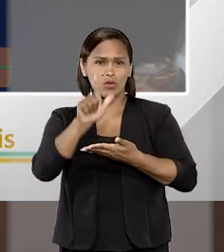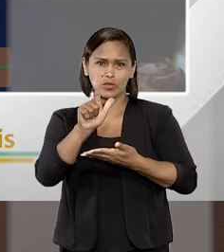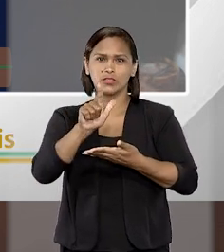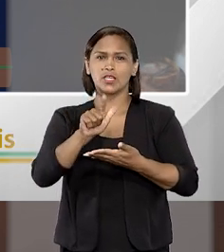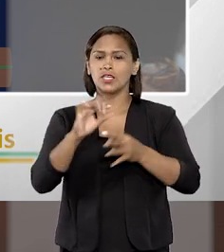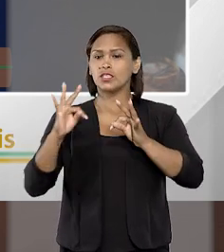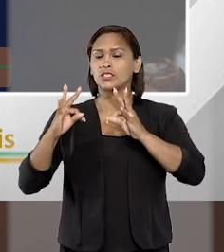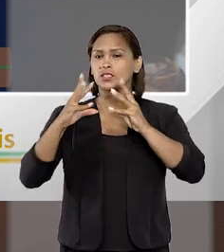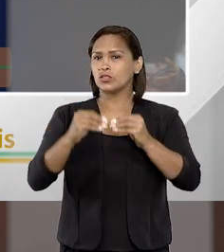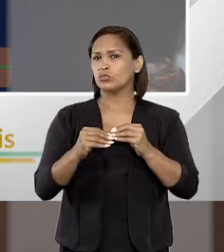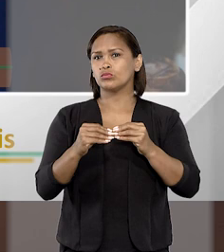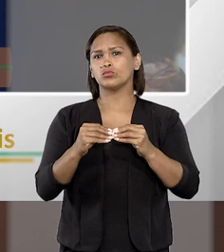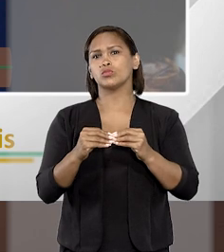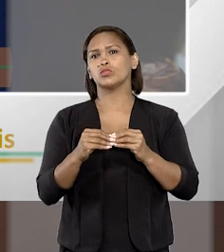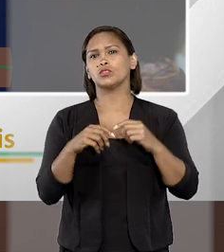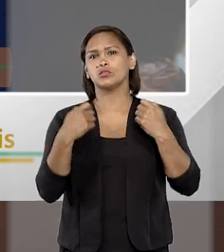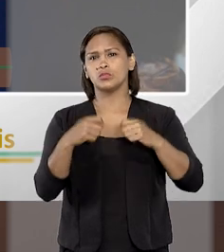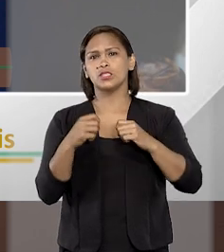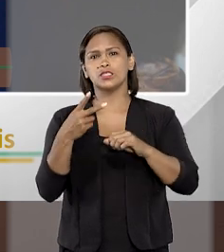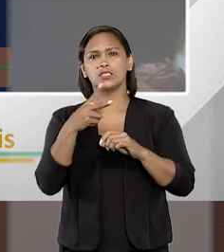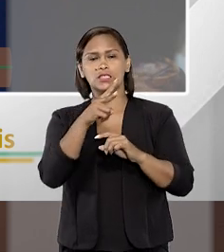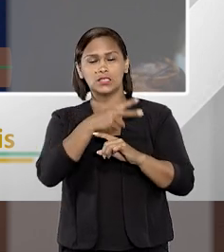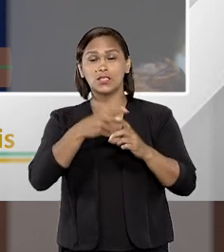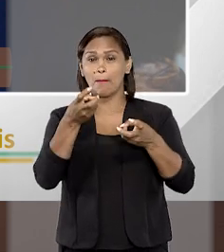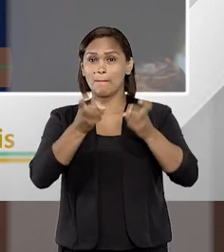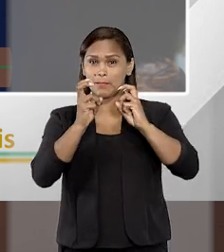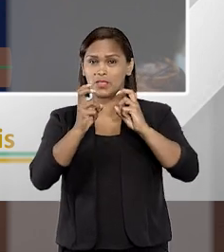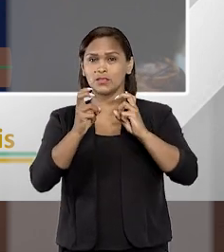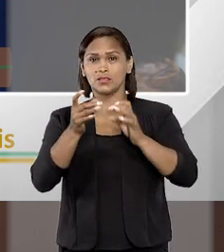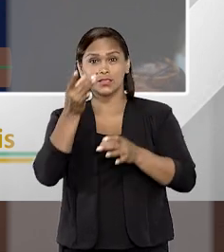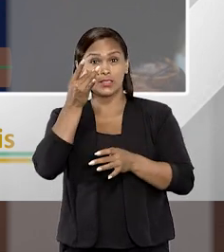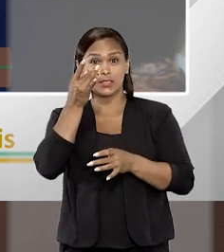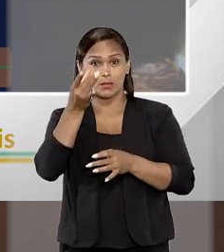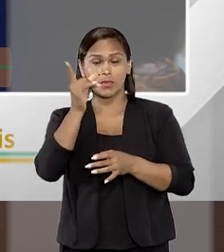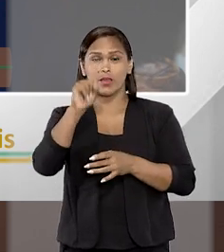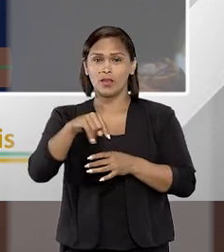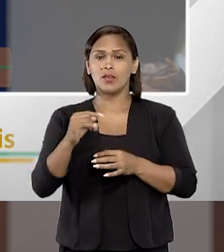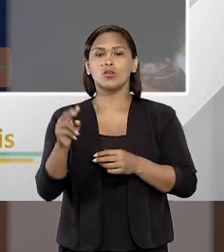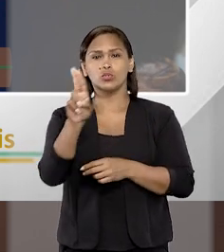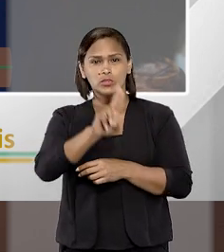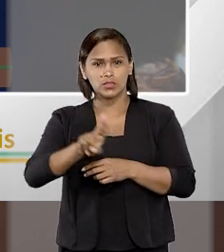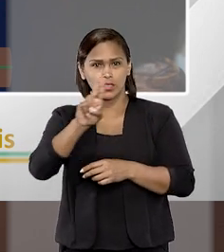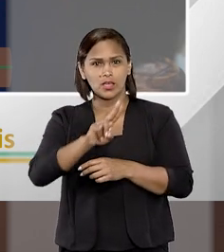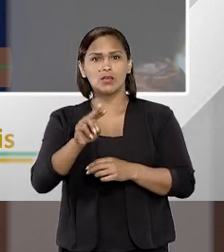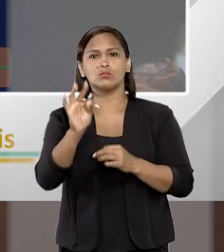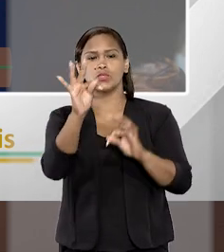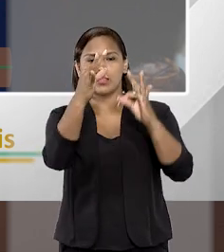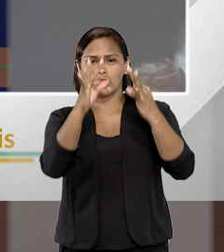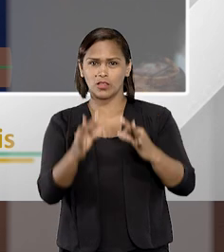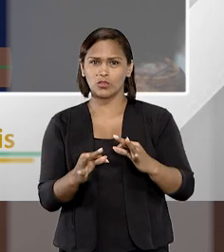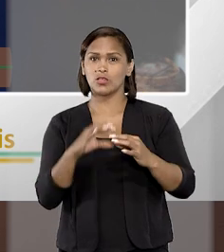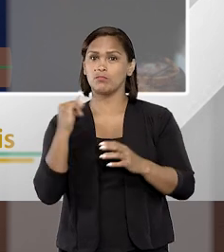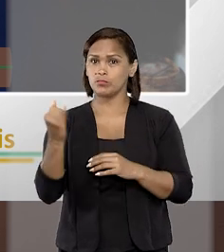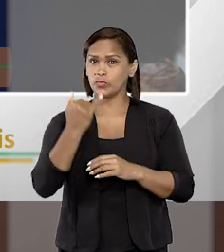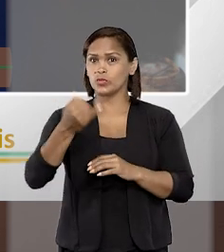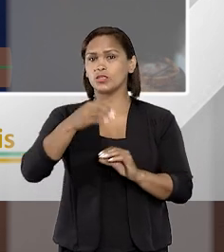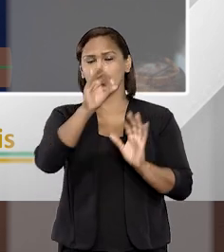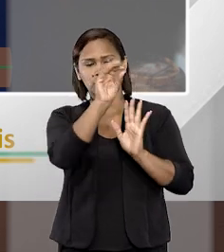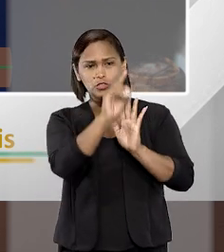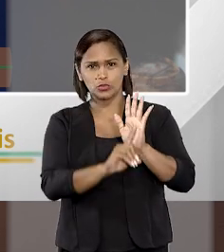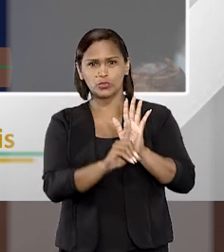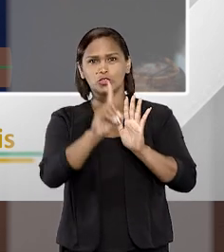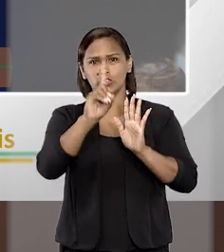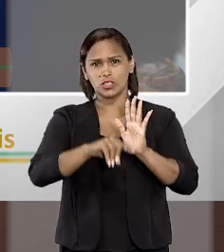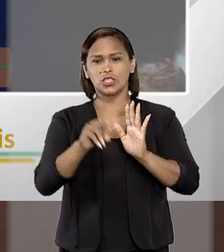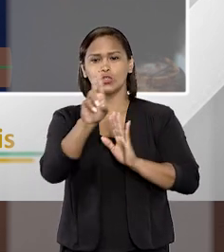tudo isso deve servir de alerta para que usamos a tecnologia é importante que o direito